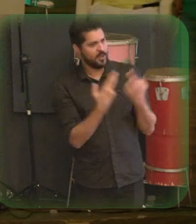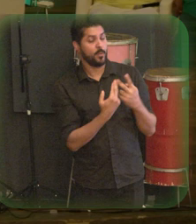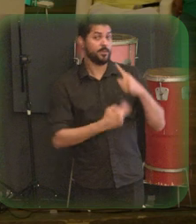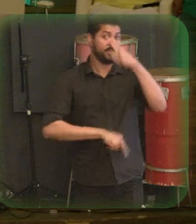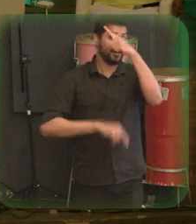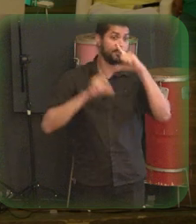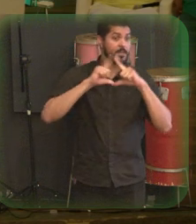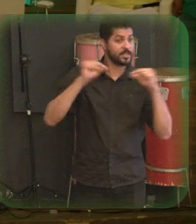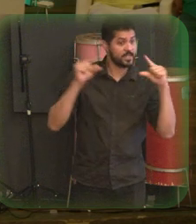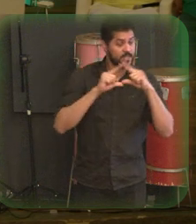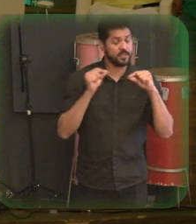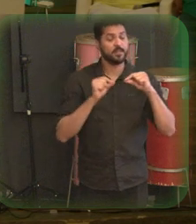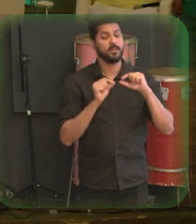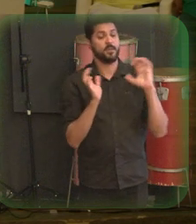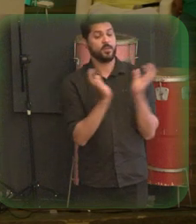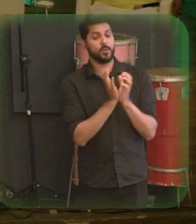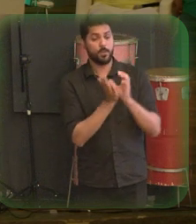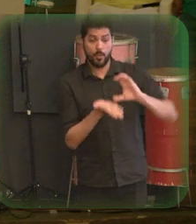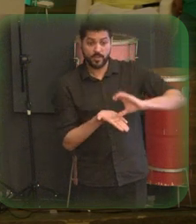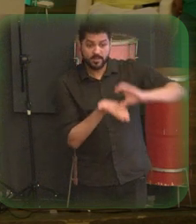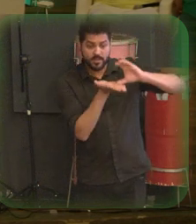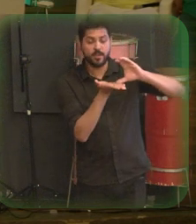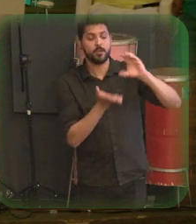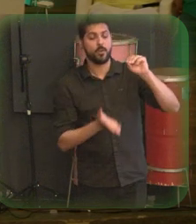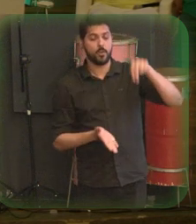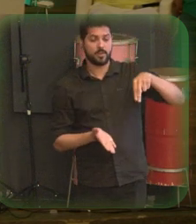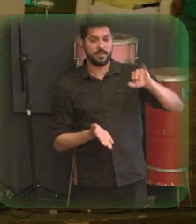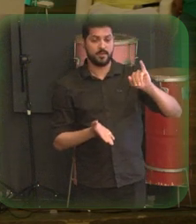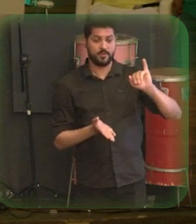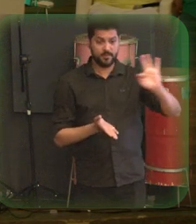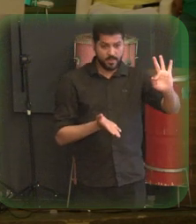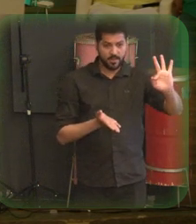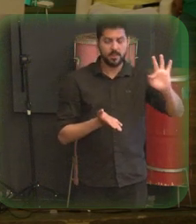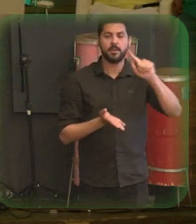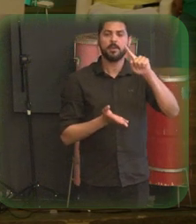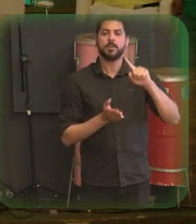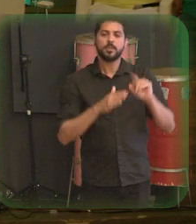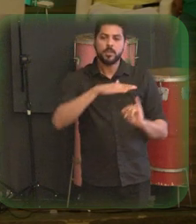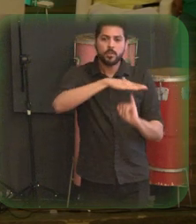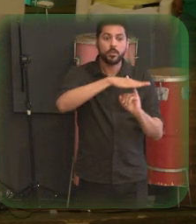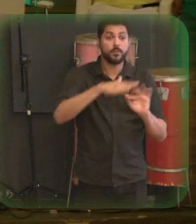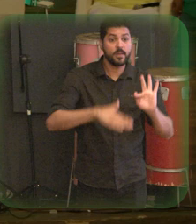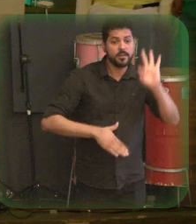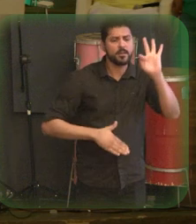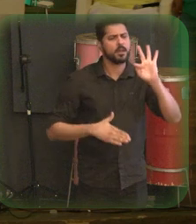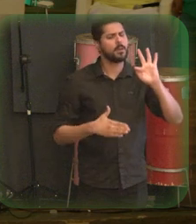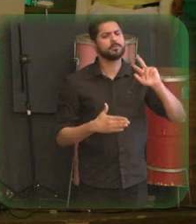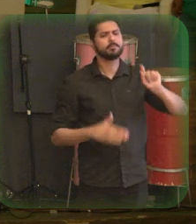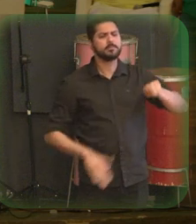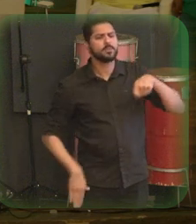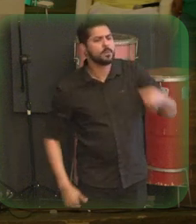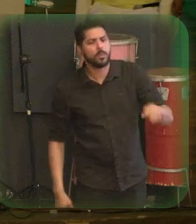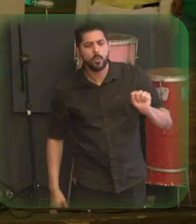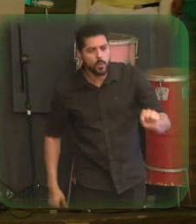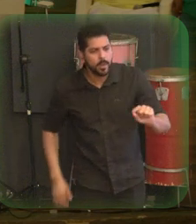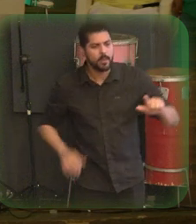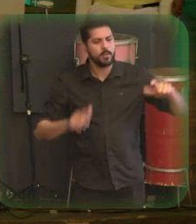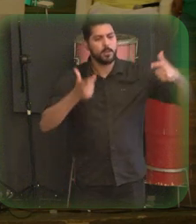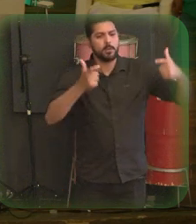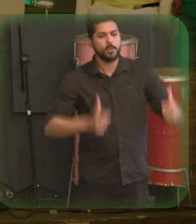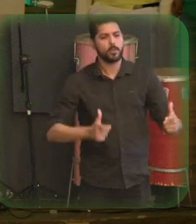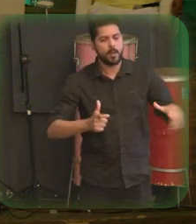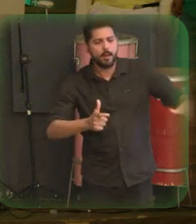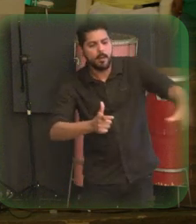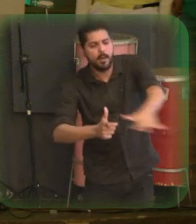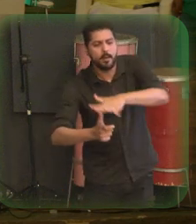Rede Federal, do CONIF, lá em Brasília, né, que os institutos federais são espaços, né, onde a gente pode fomentar